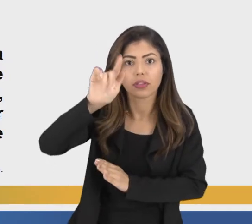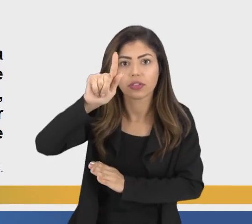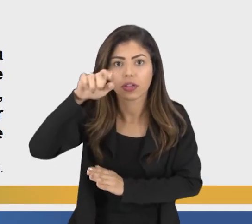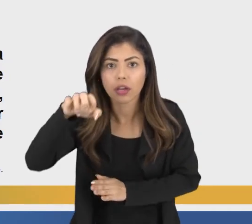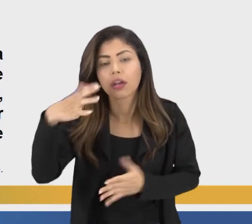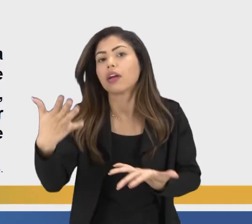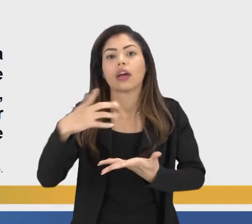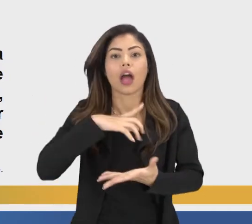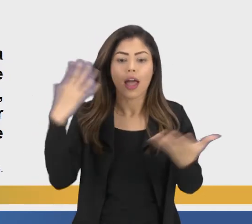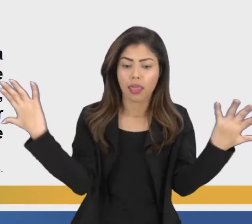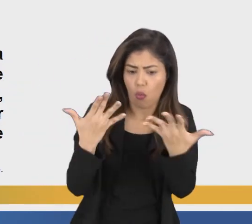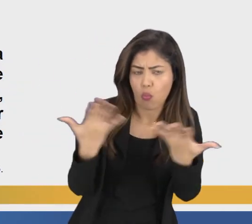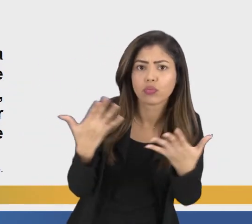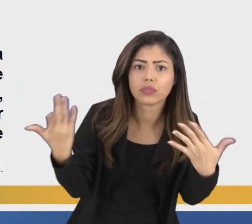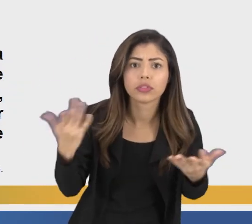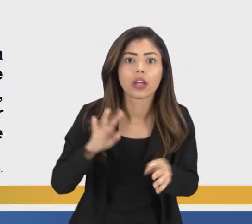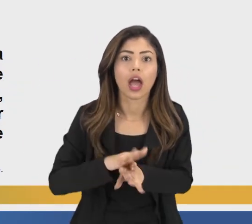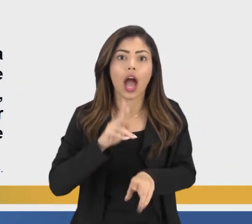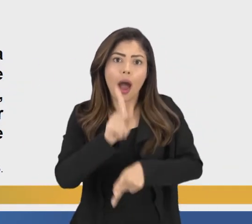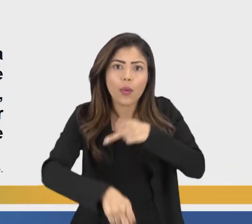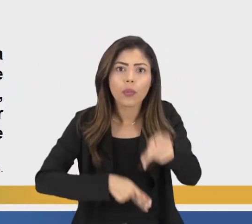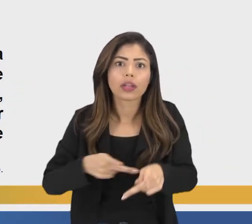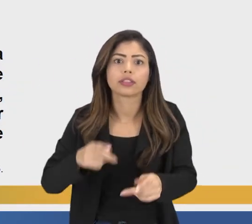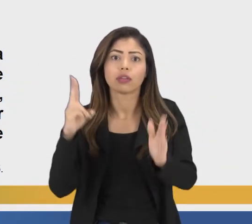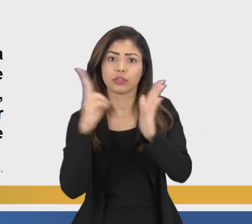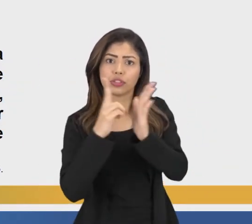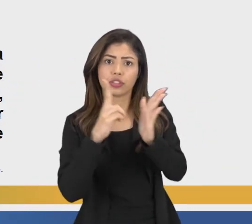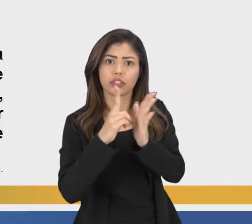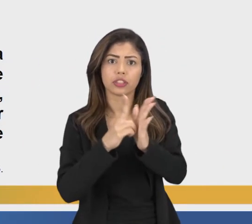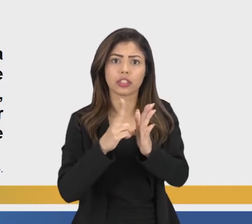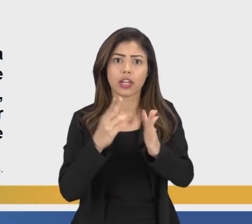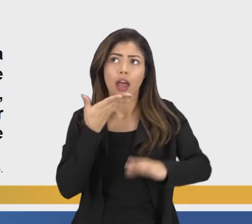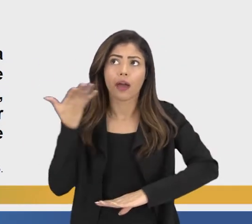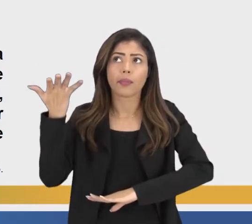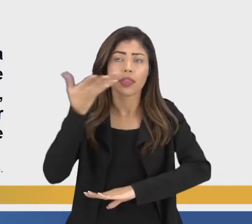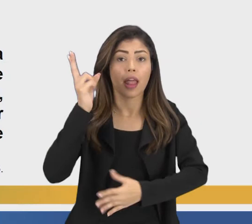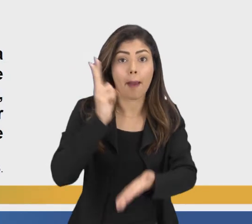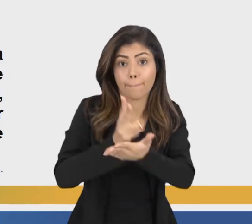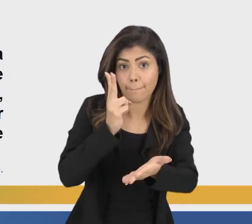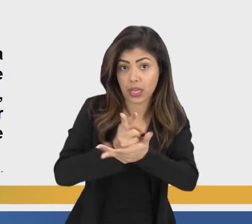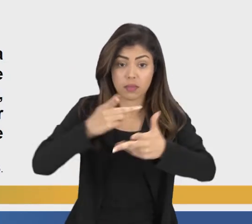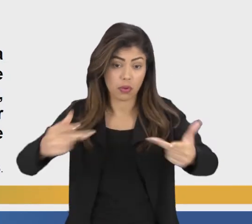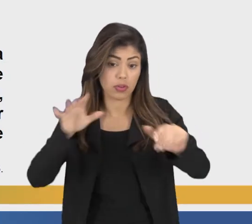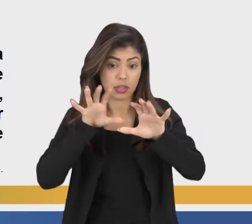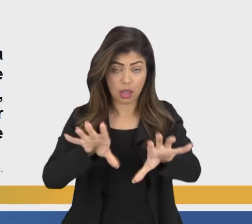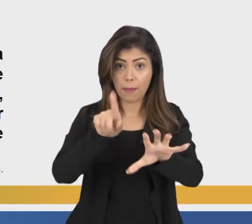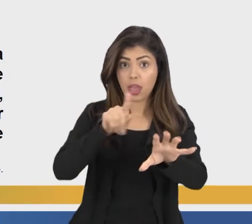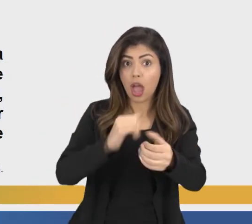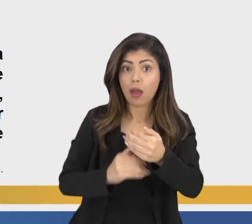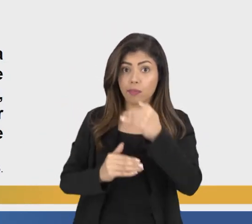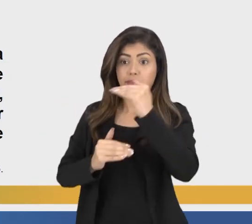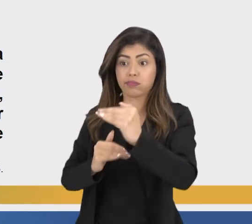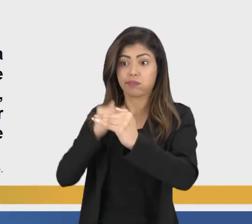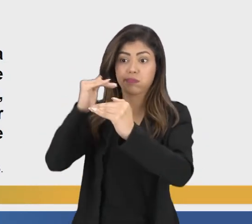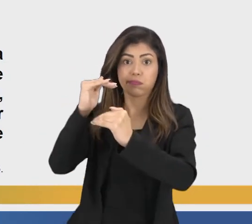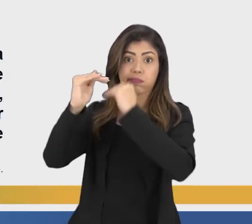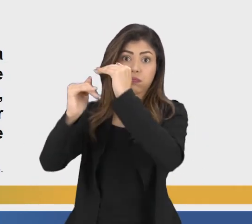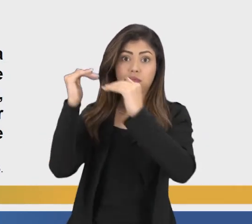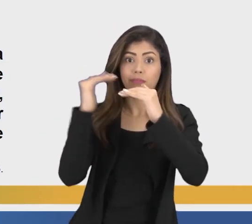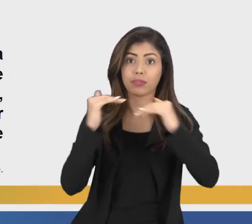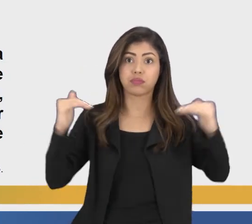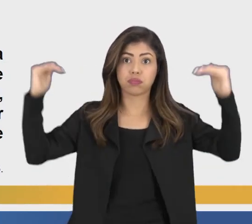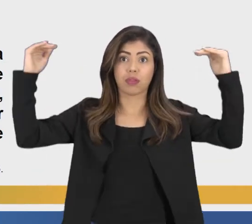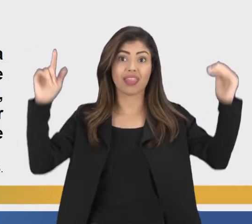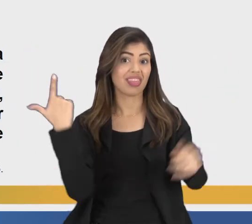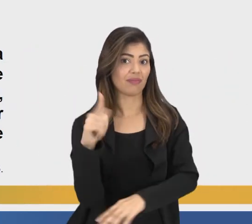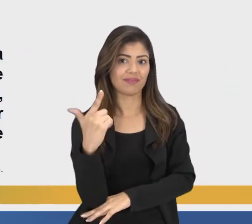os nossos dias atuais, a população indígena ela não se manteve da mesma forma que ela também não cresceu no nosso país. É